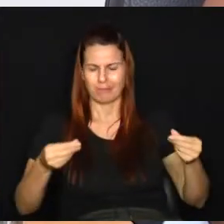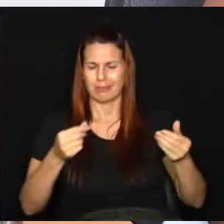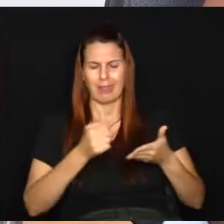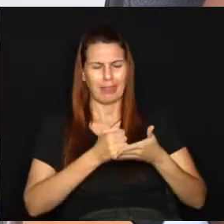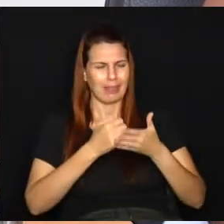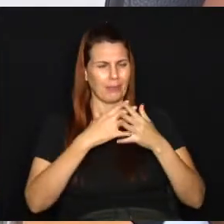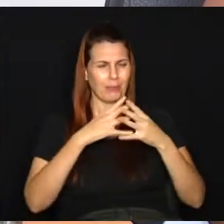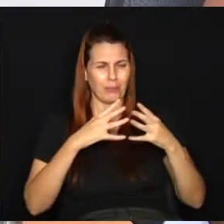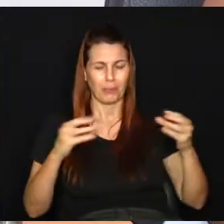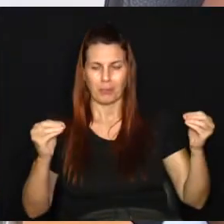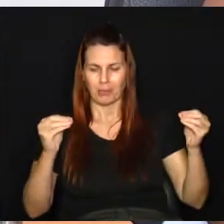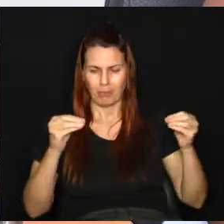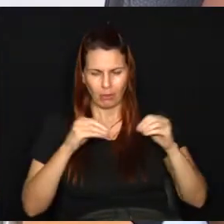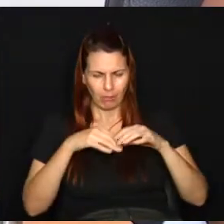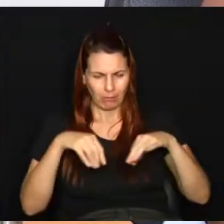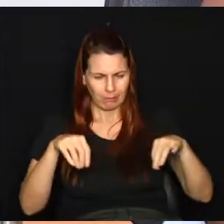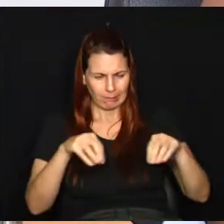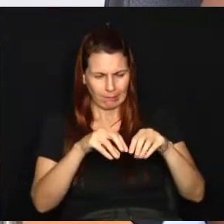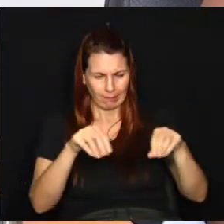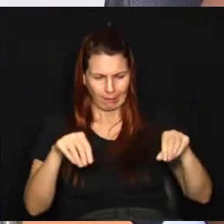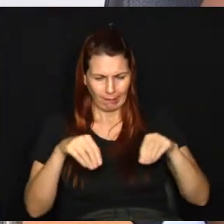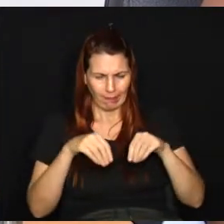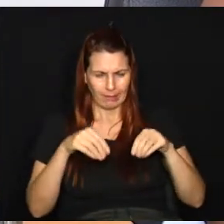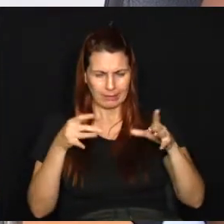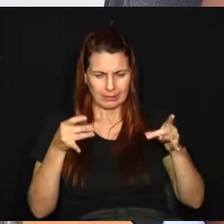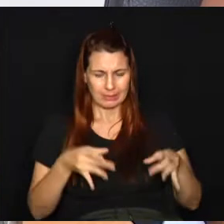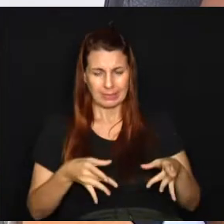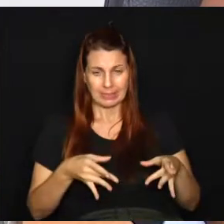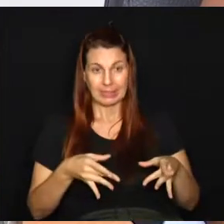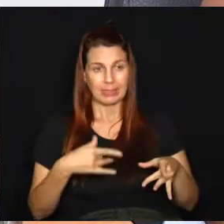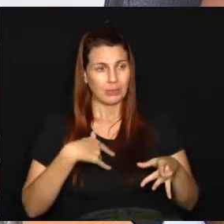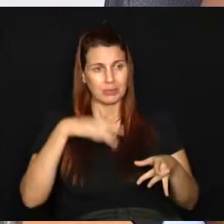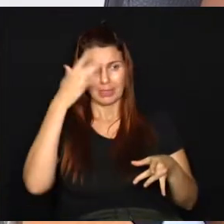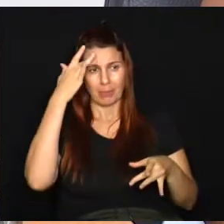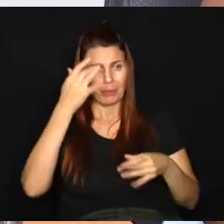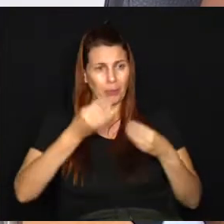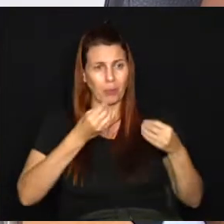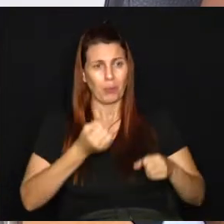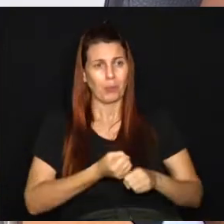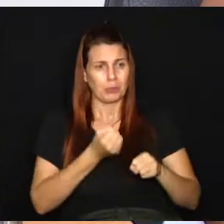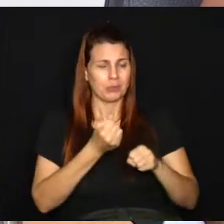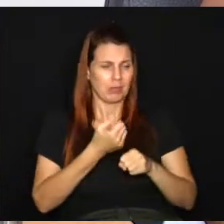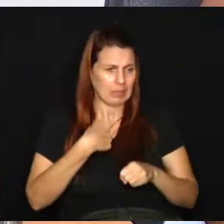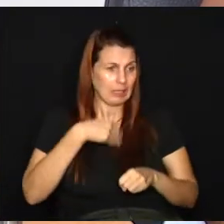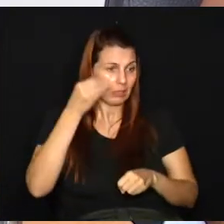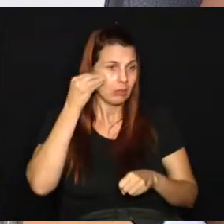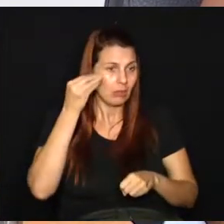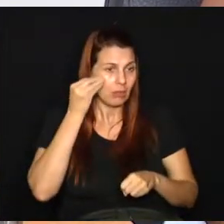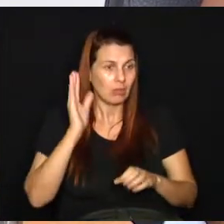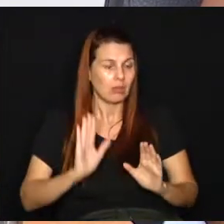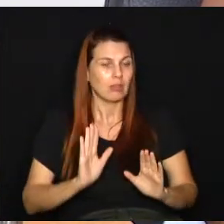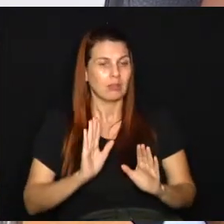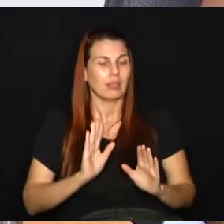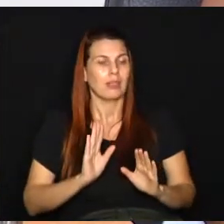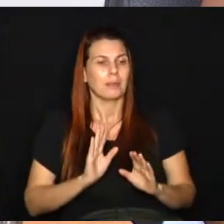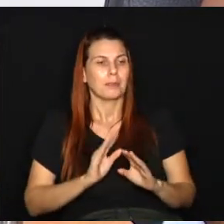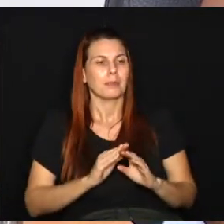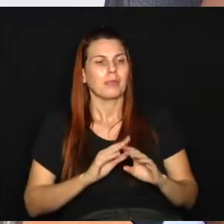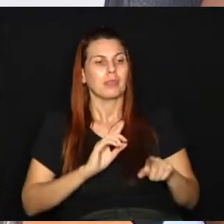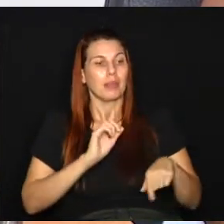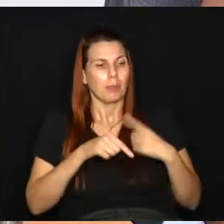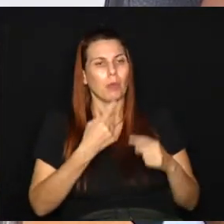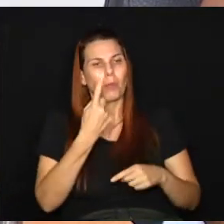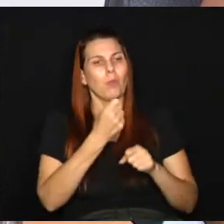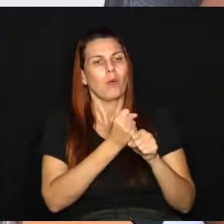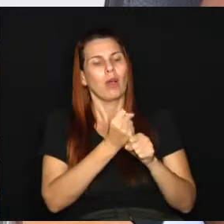nada. Ficou só o chão. Mas porque a gente não tinha noção como fazia, mas a gente fez, né? Mas durou 1 ano o nosso barraquinho, depois de 1 ano